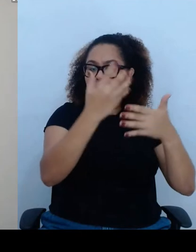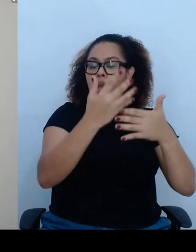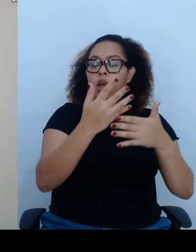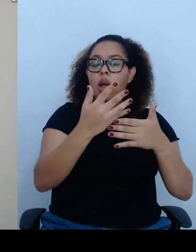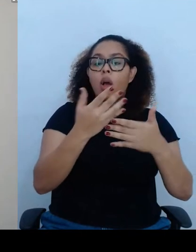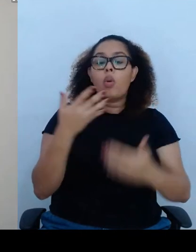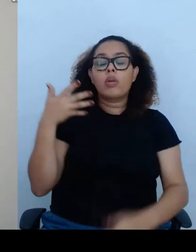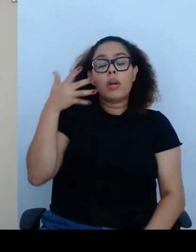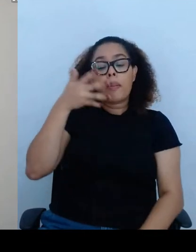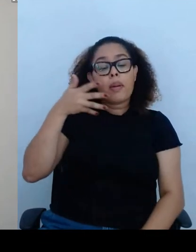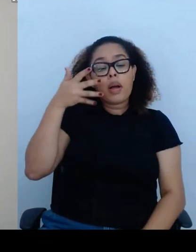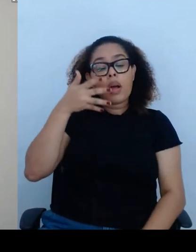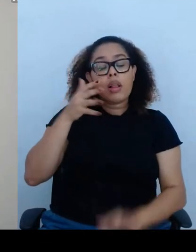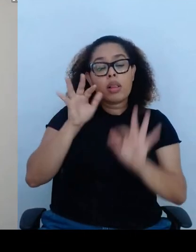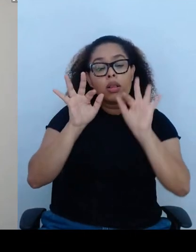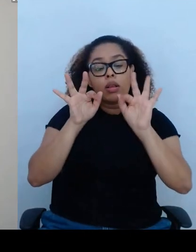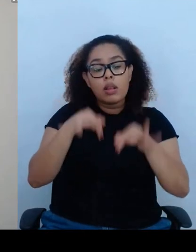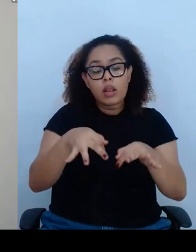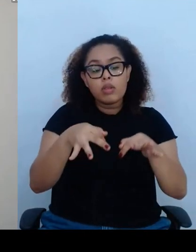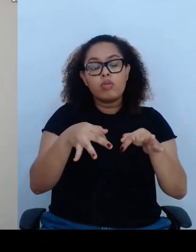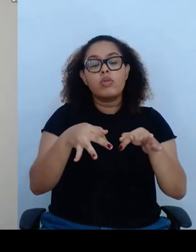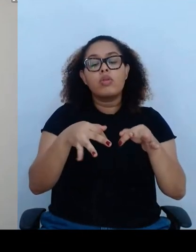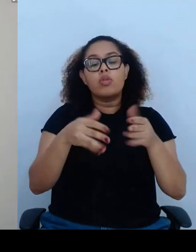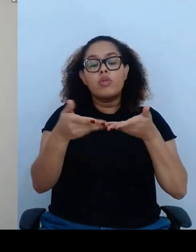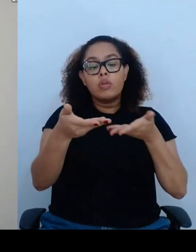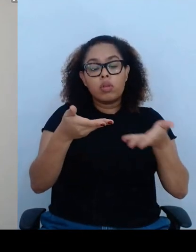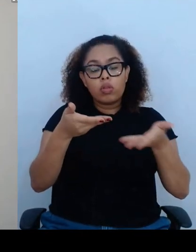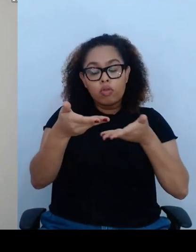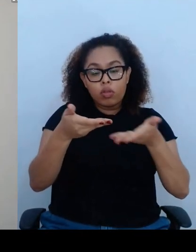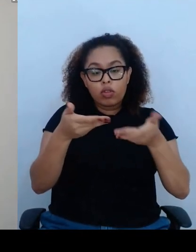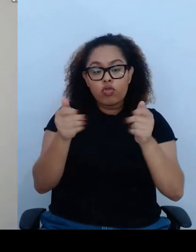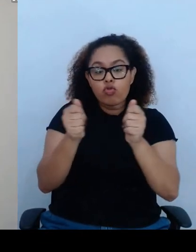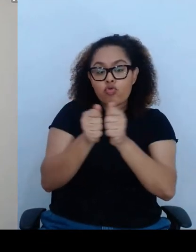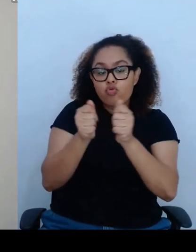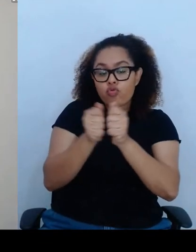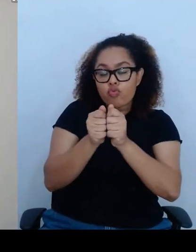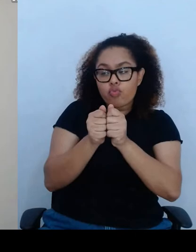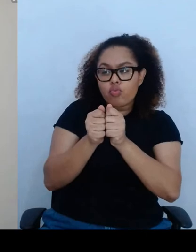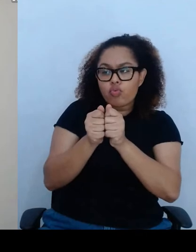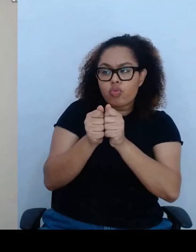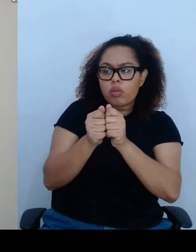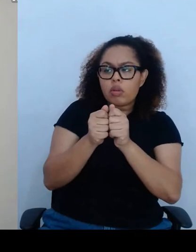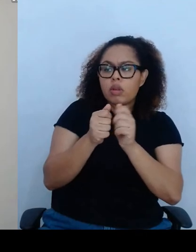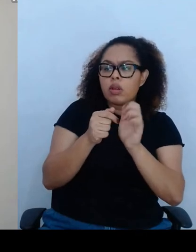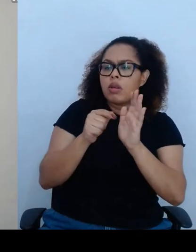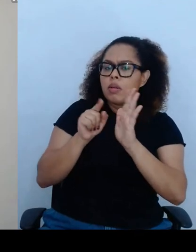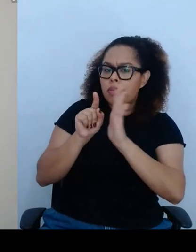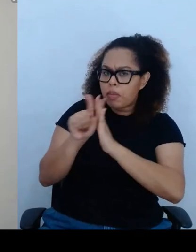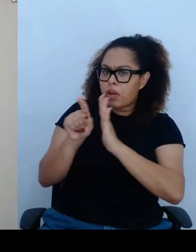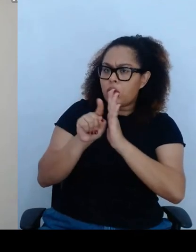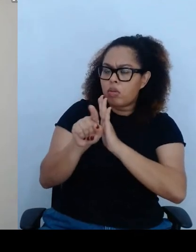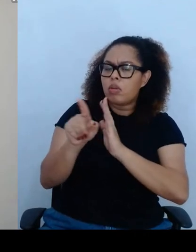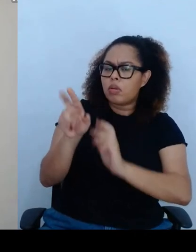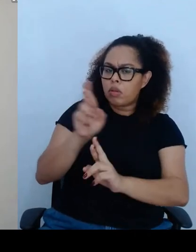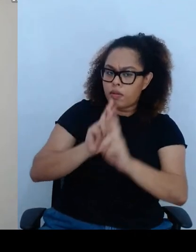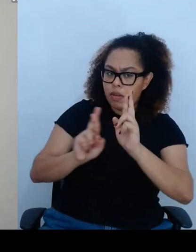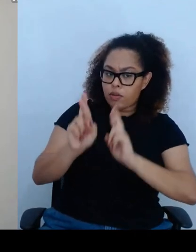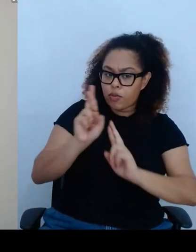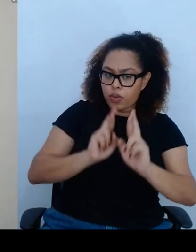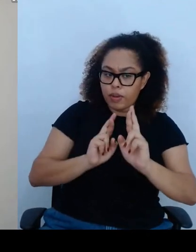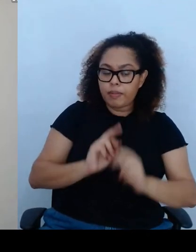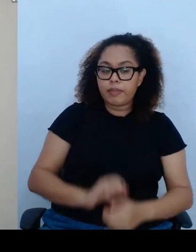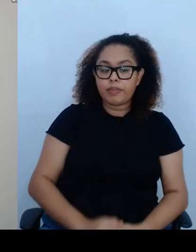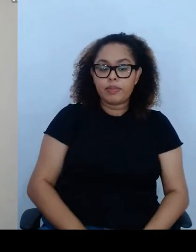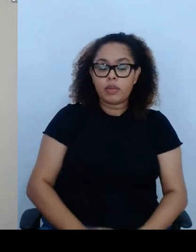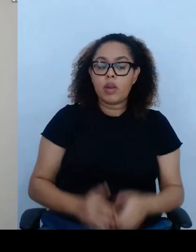a gente vai conversar né com palestrantes e colocar algumas perguntas que foram feitas então